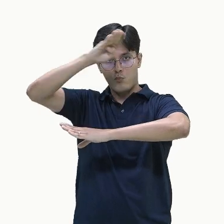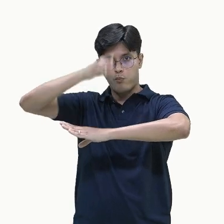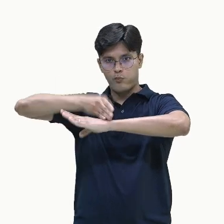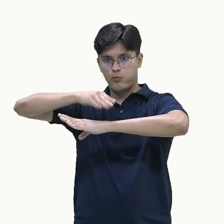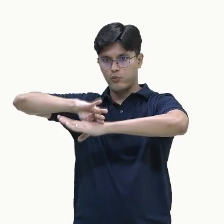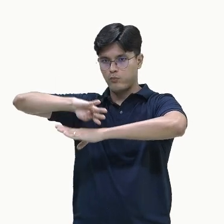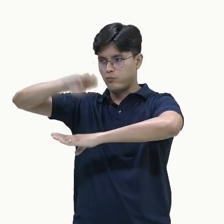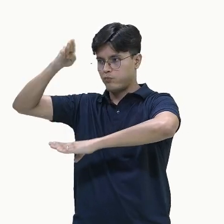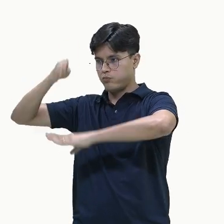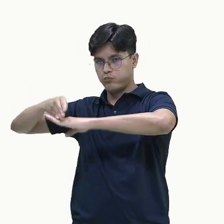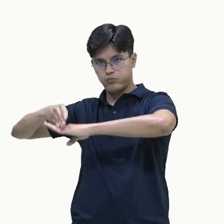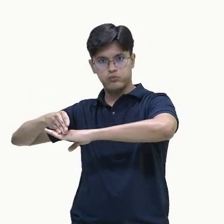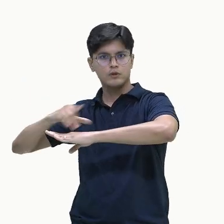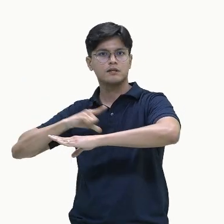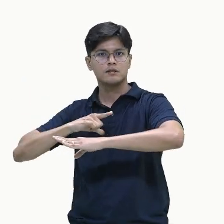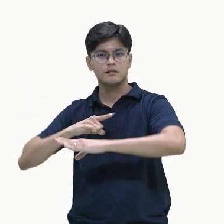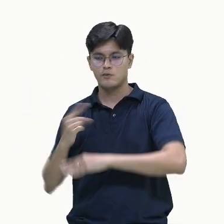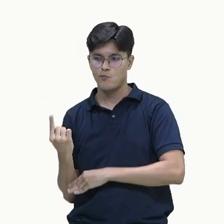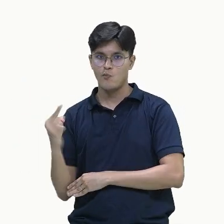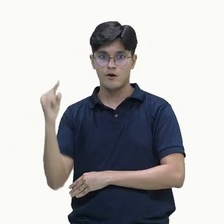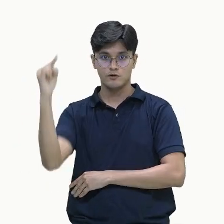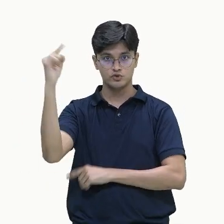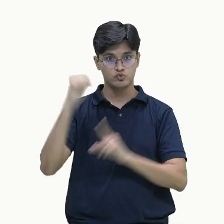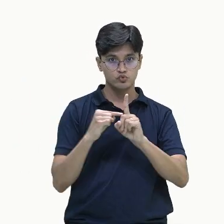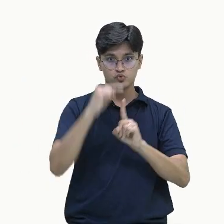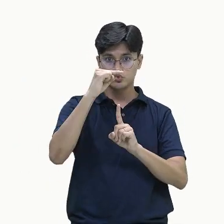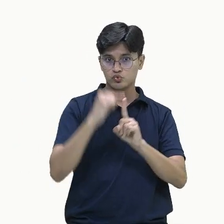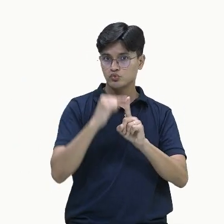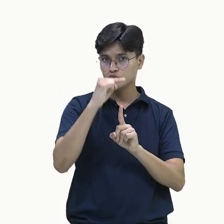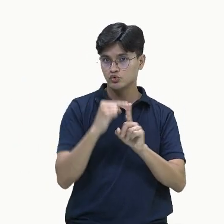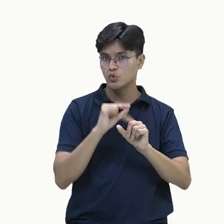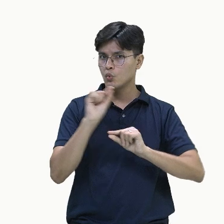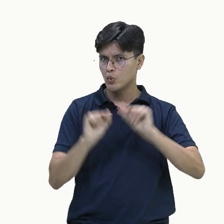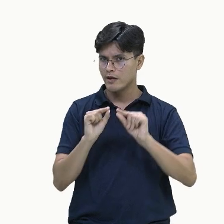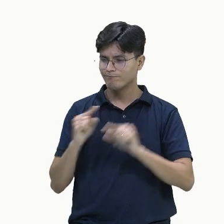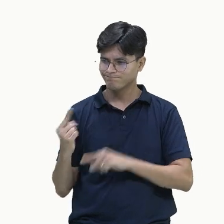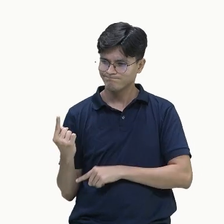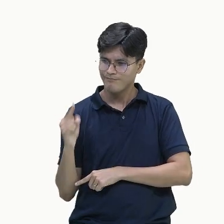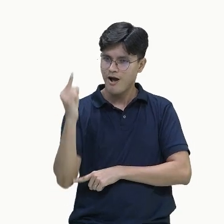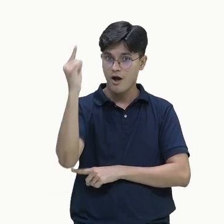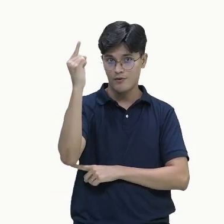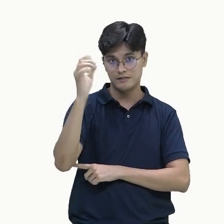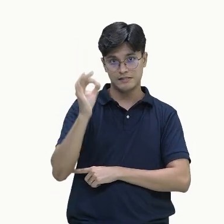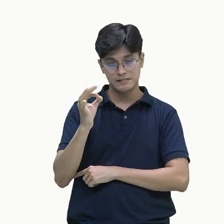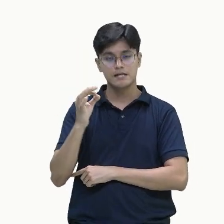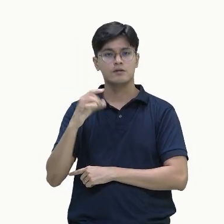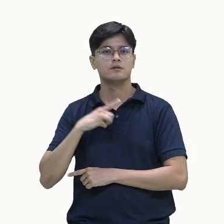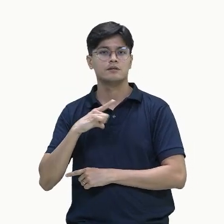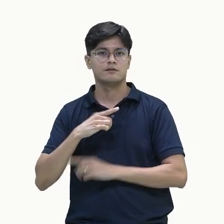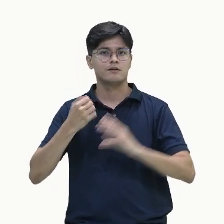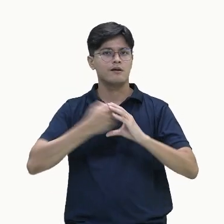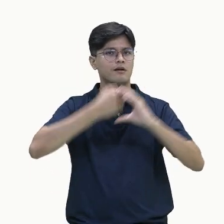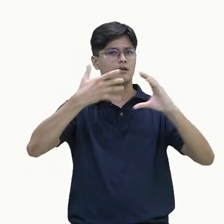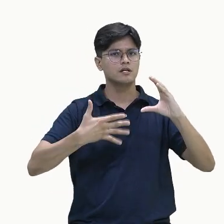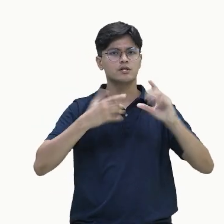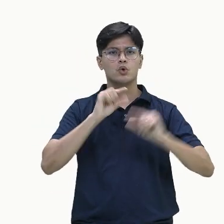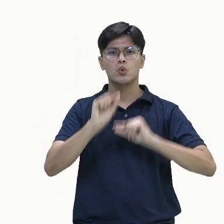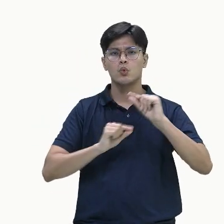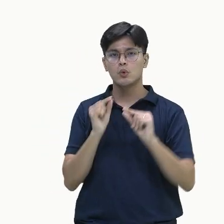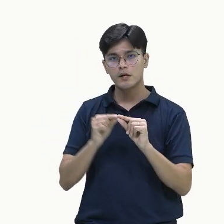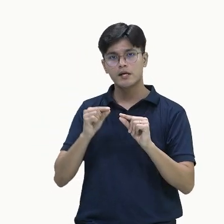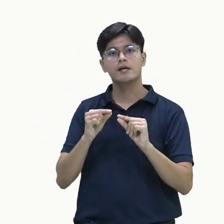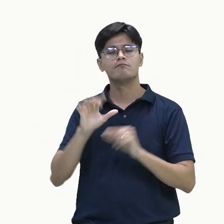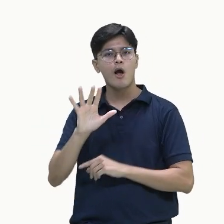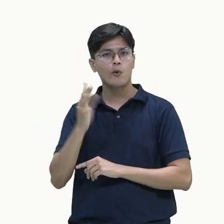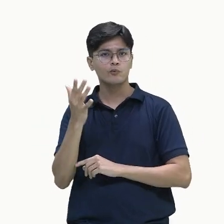uma altitude, né, considerada elevada. As características estão sujeitas a processos